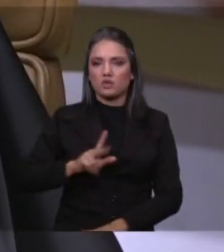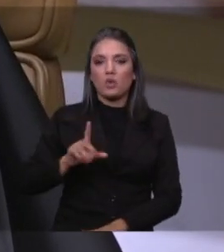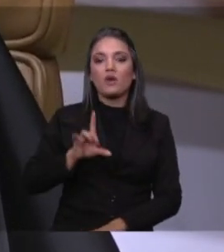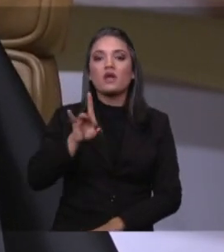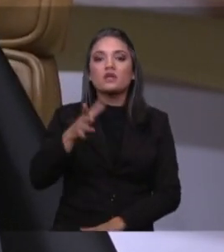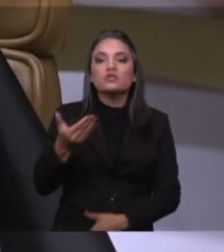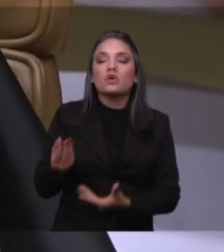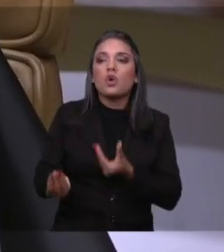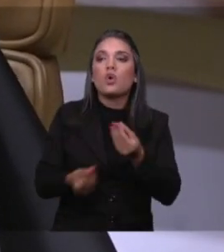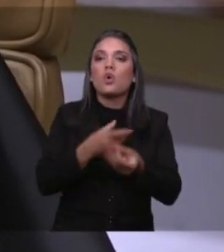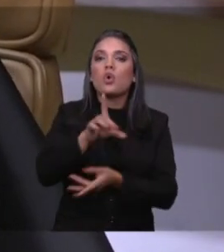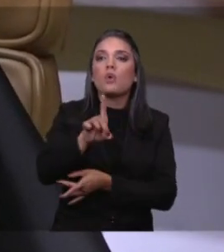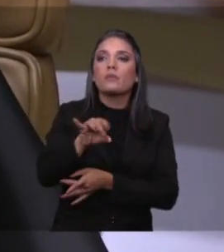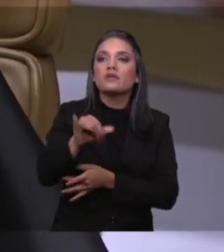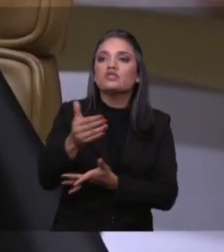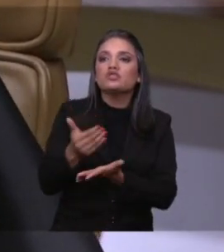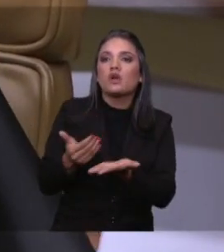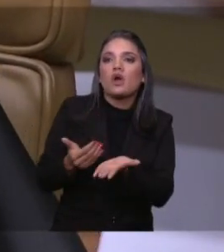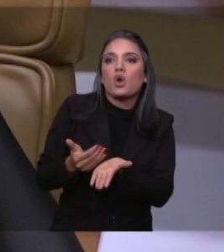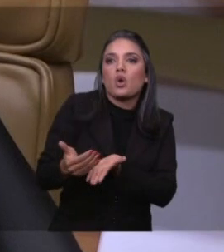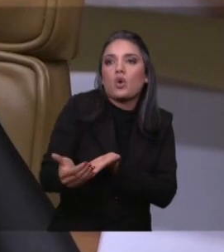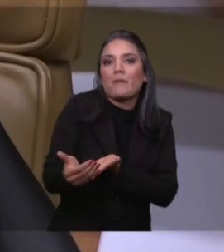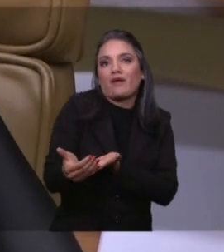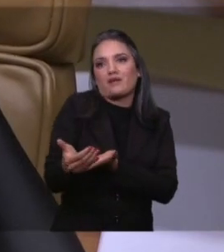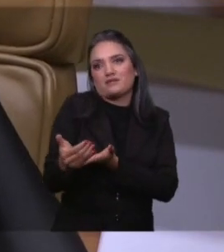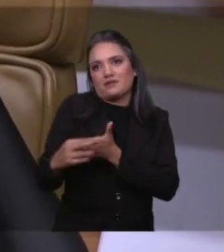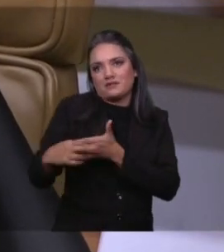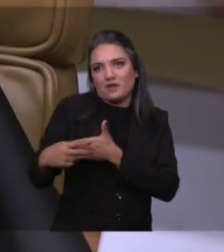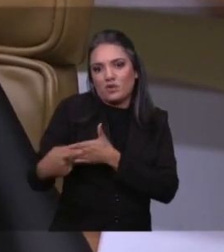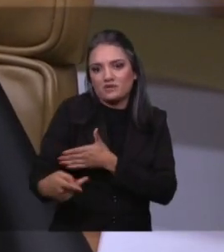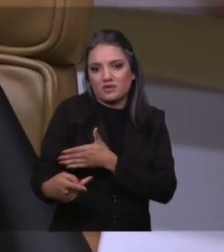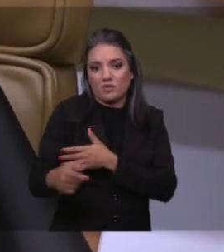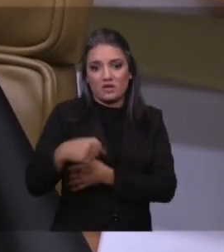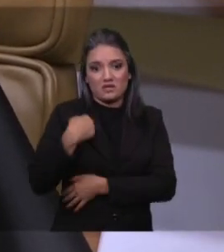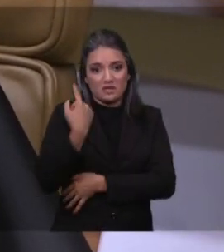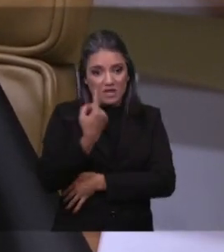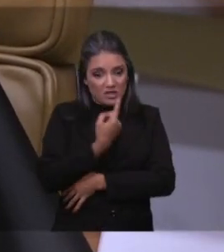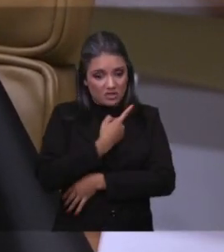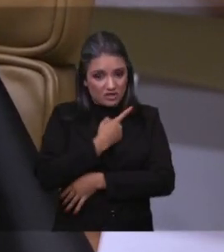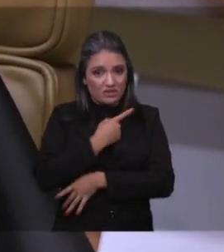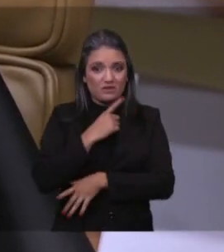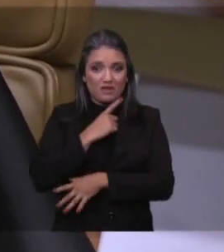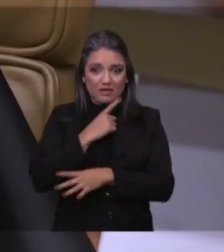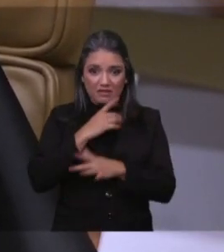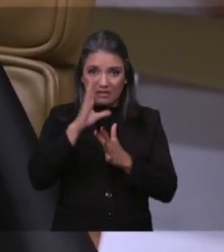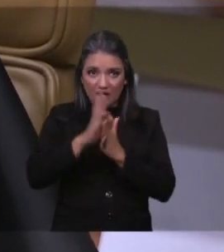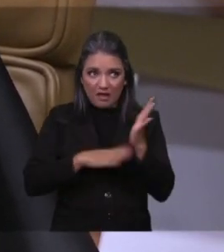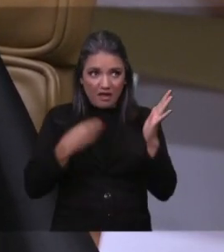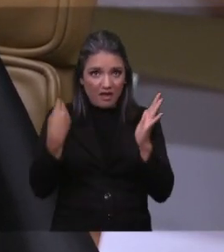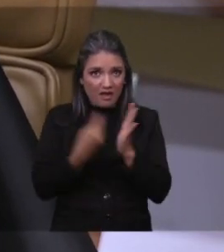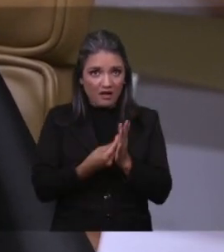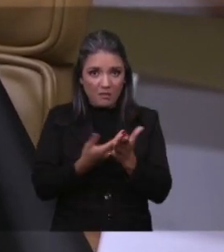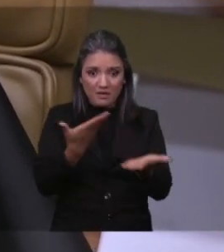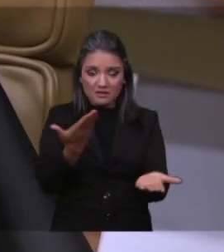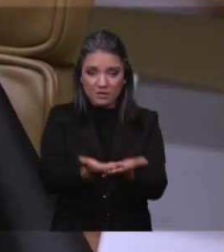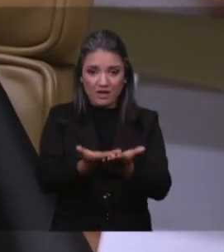assim. Todos nós temos recebido inúmeras reclamações, inúmeras. Nós estamos